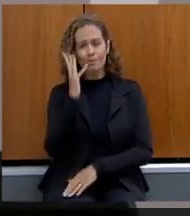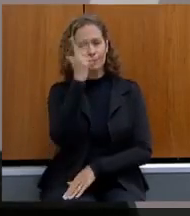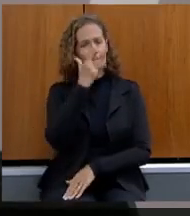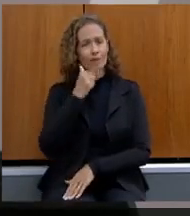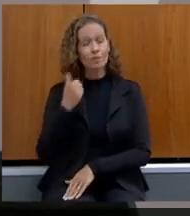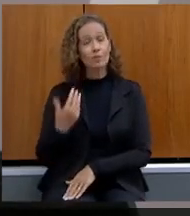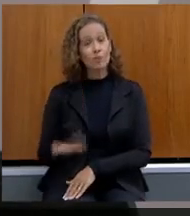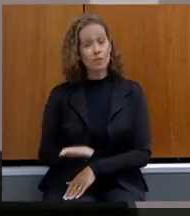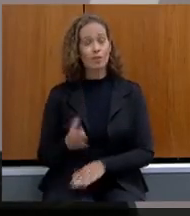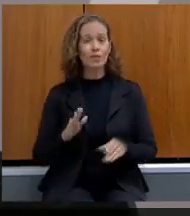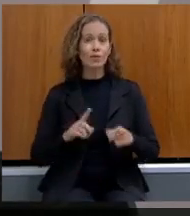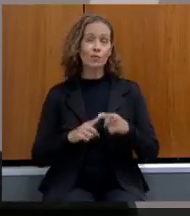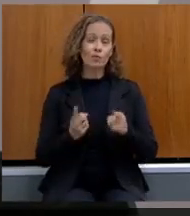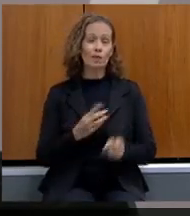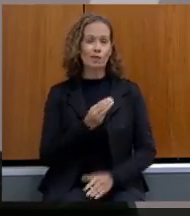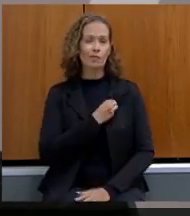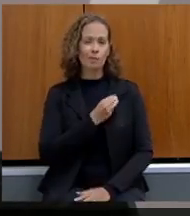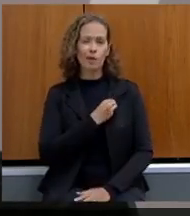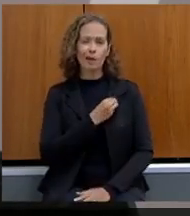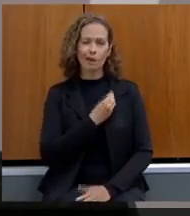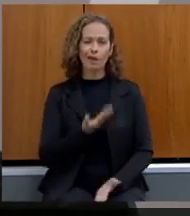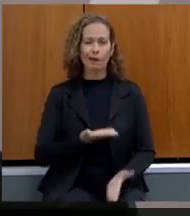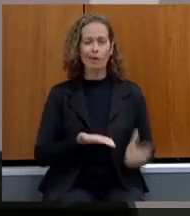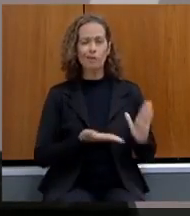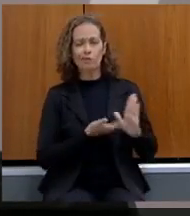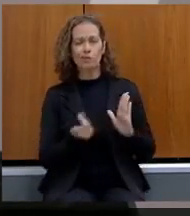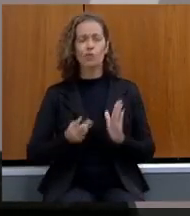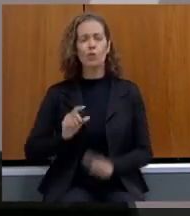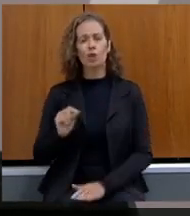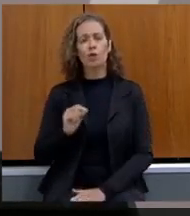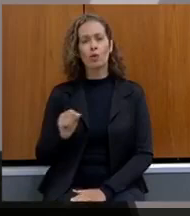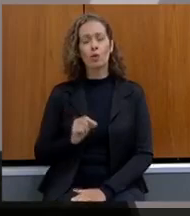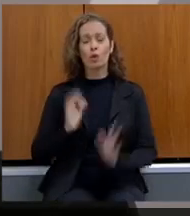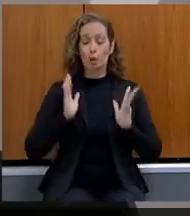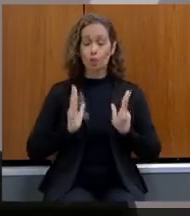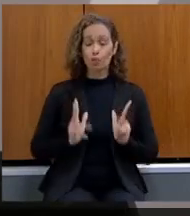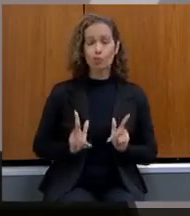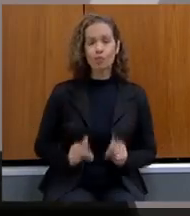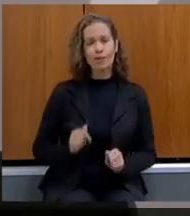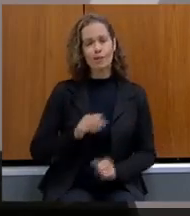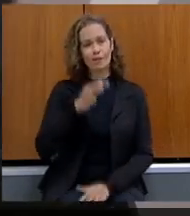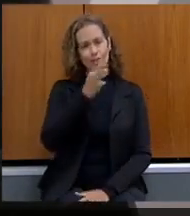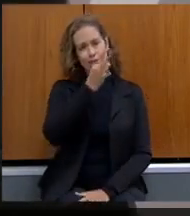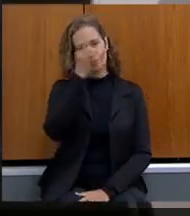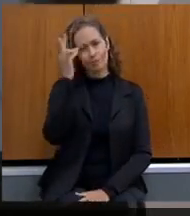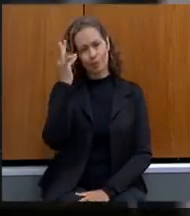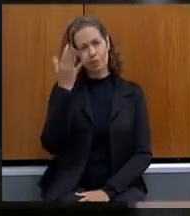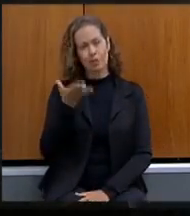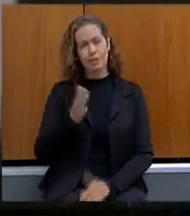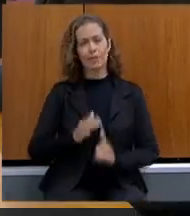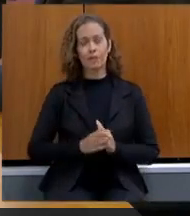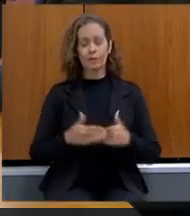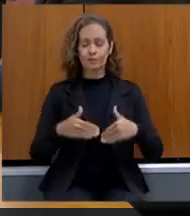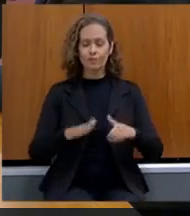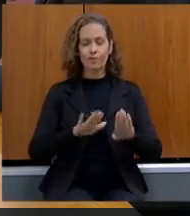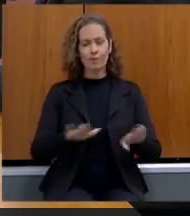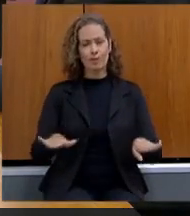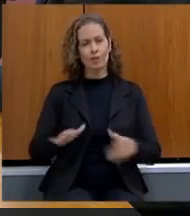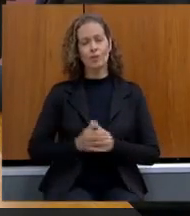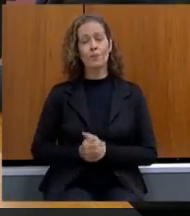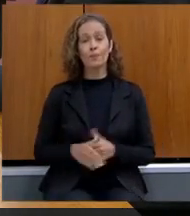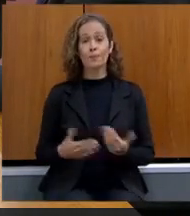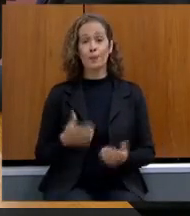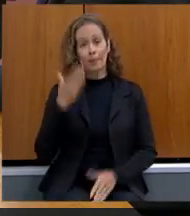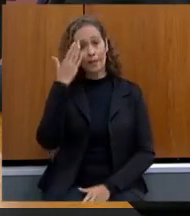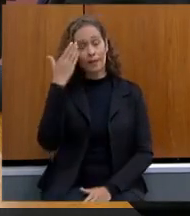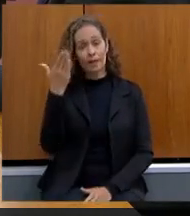né que infelizmente o pecado chegou da humanidade é a pureza a inocência Então vou mexer com ele Não muito obrigado é tanto que eu tinha muito obrigada